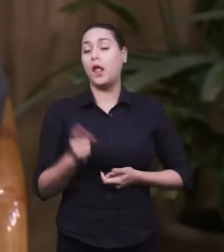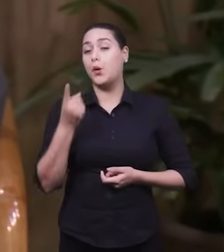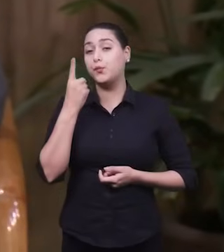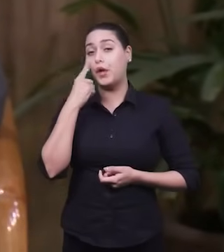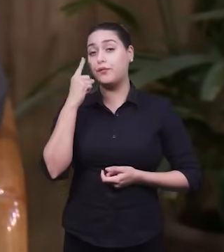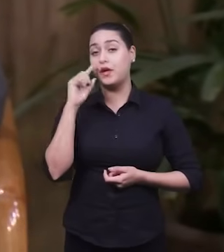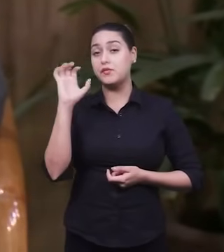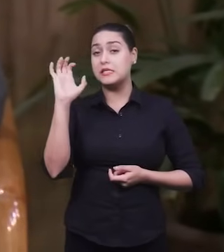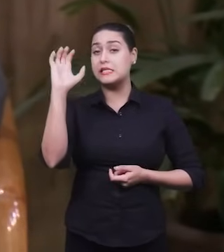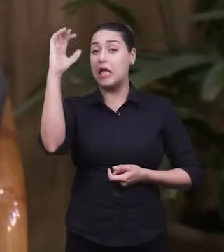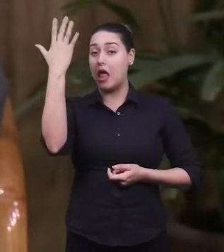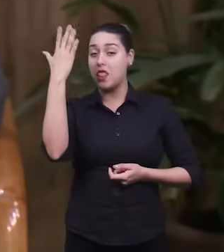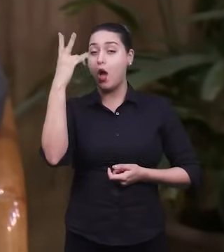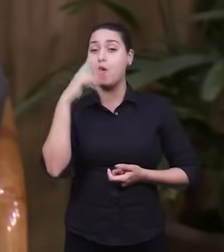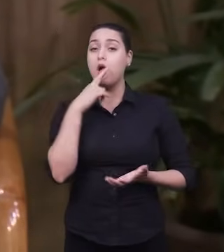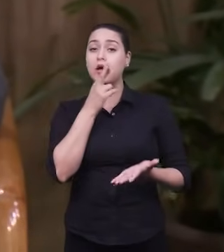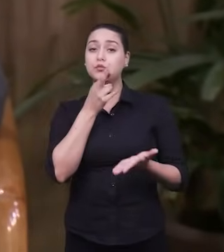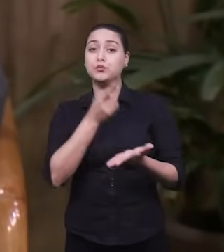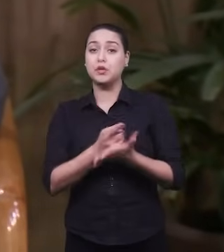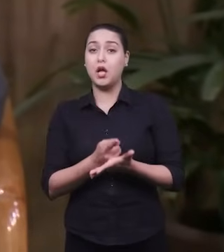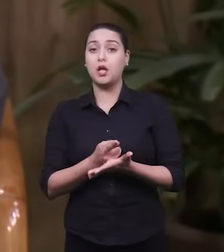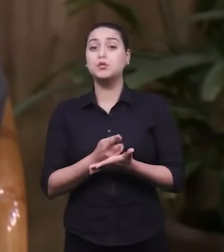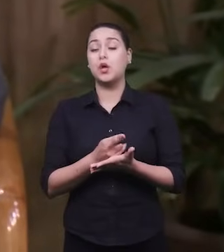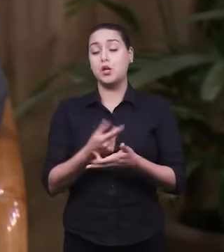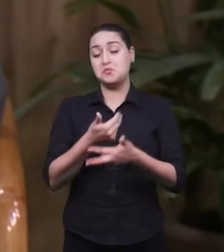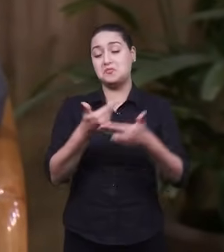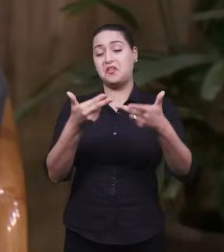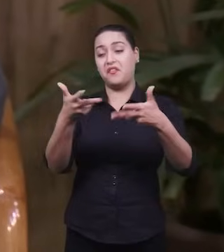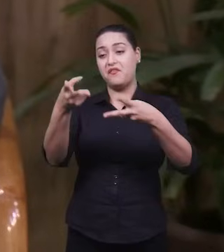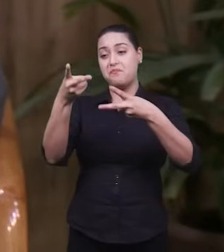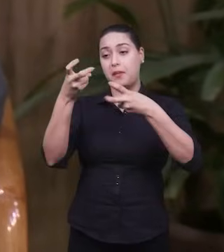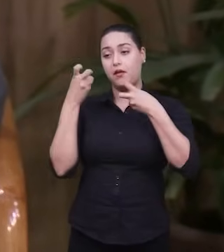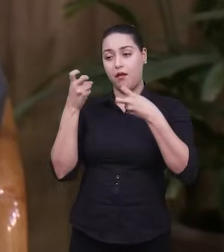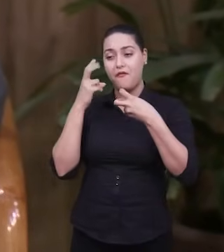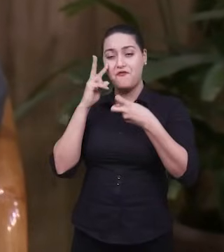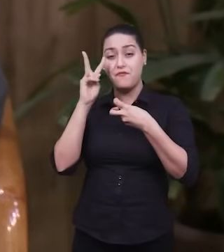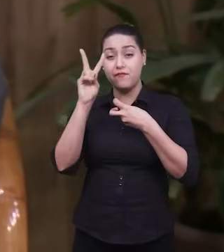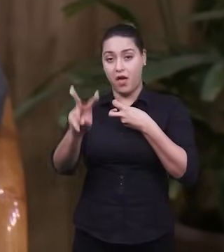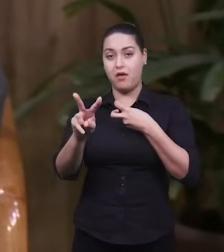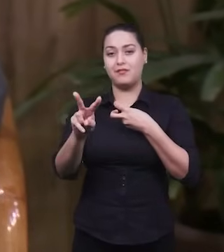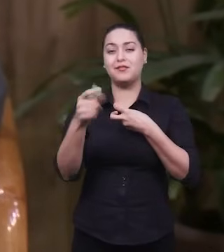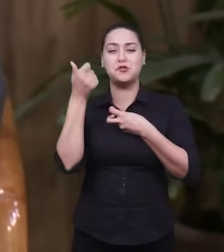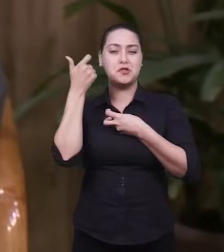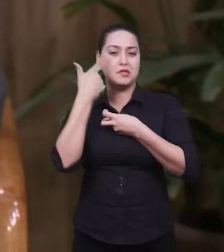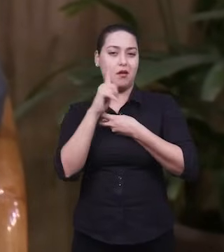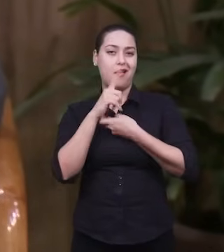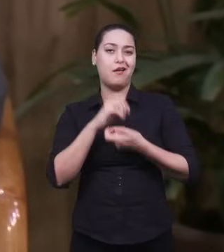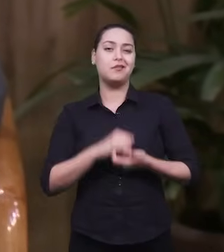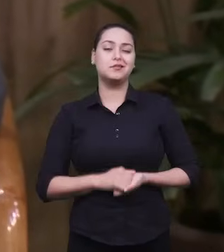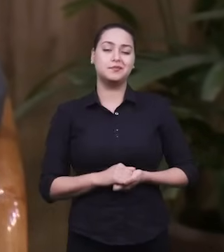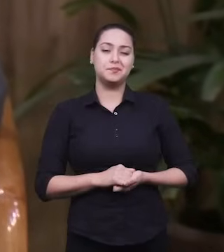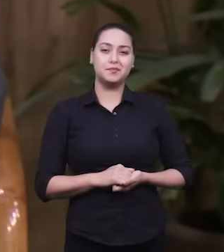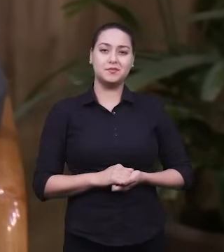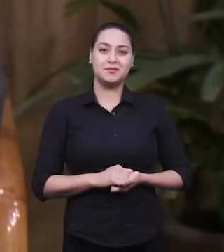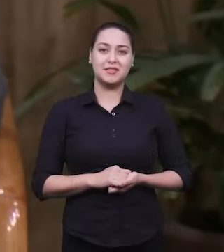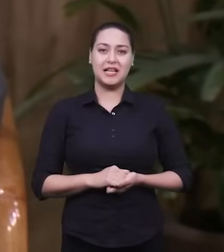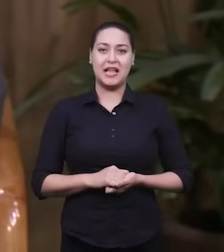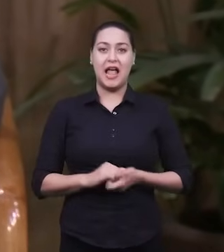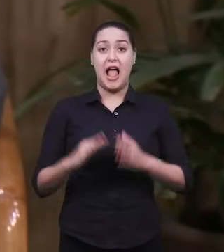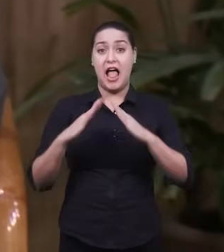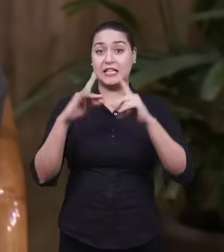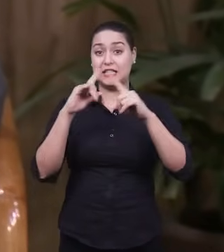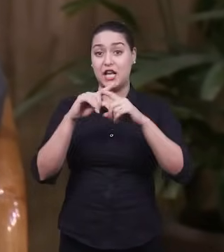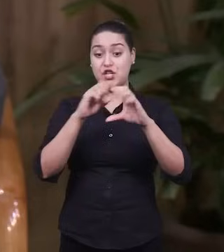né? É o sinal, é a evidência, é aquilo que se vê. Então, nós estamos falando aqui de uma